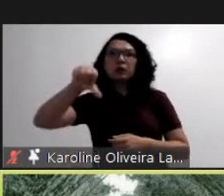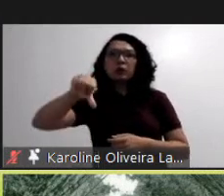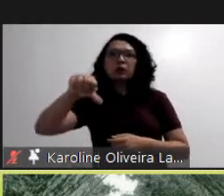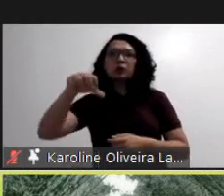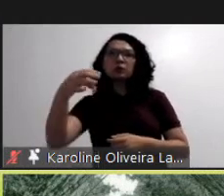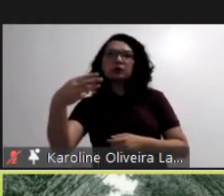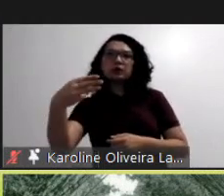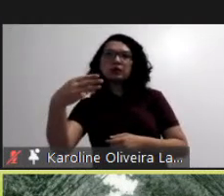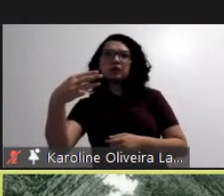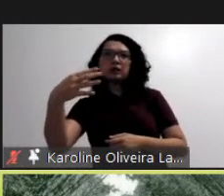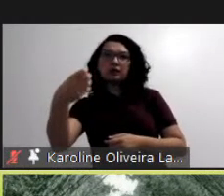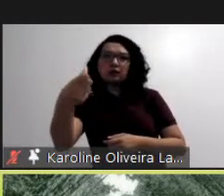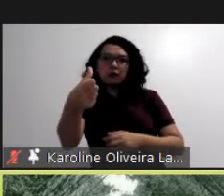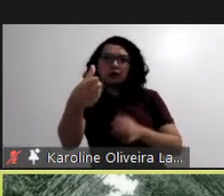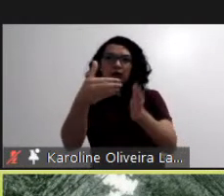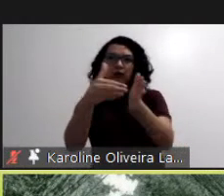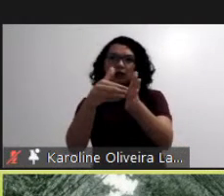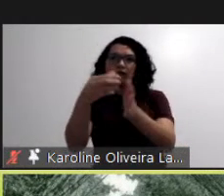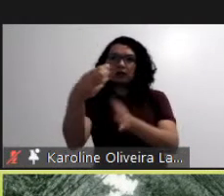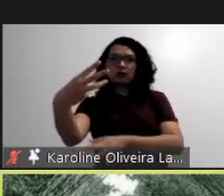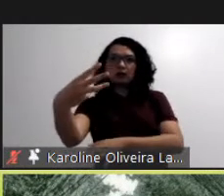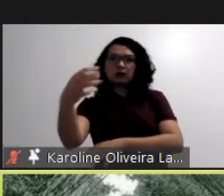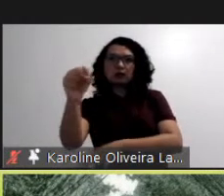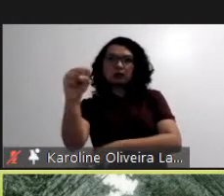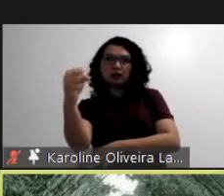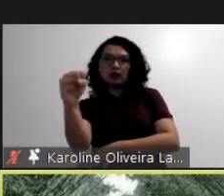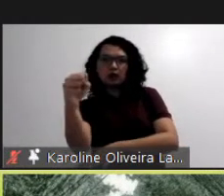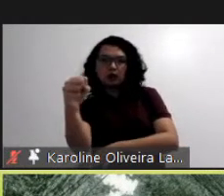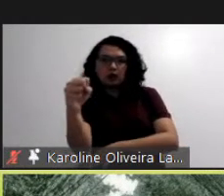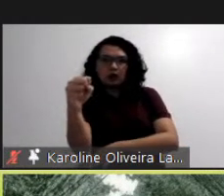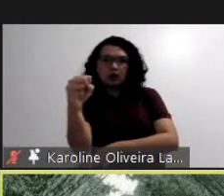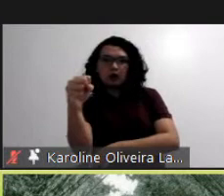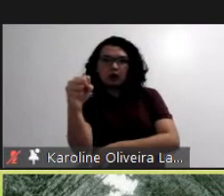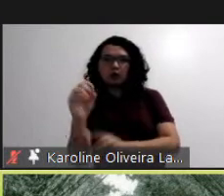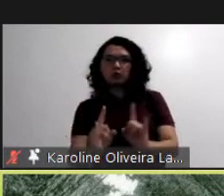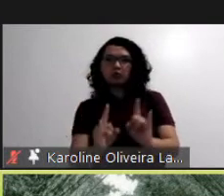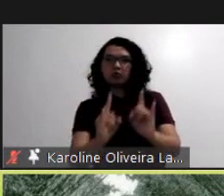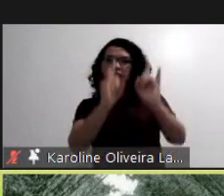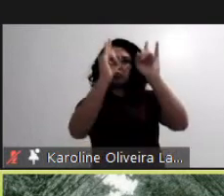né? E passamos a ser publicados em inglês.